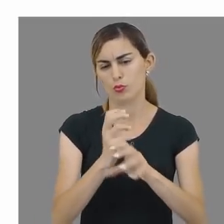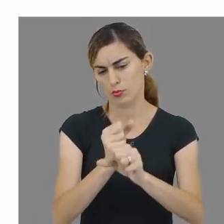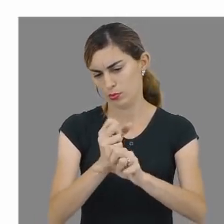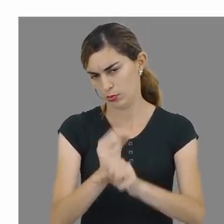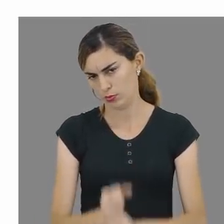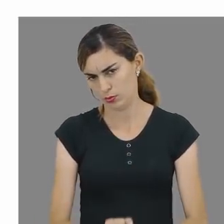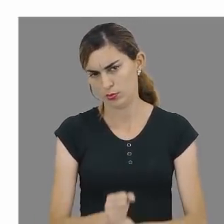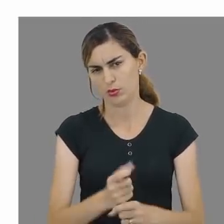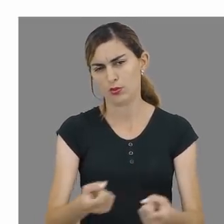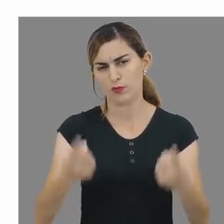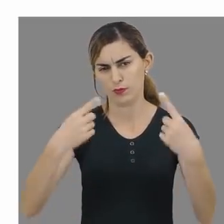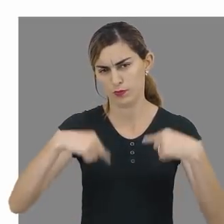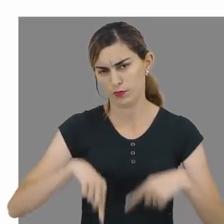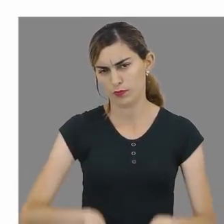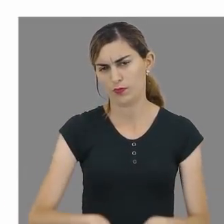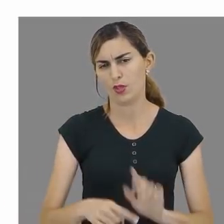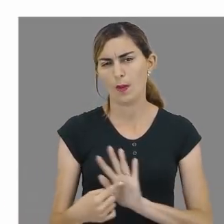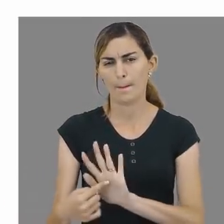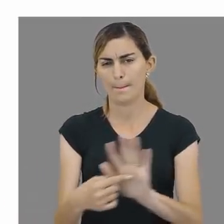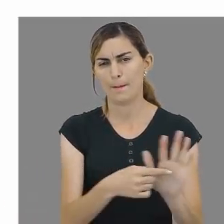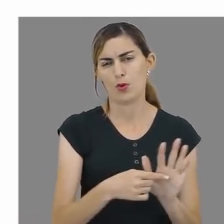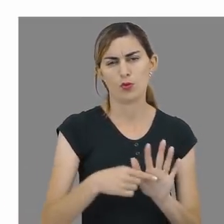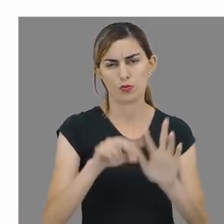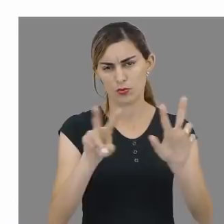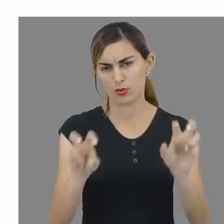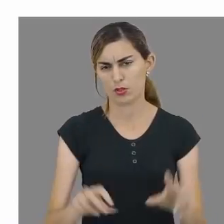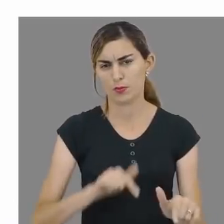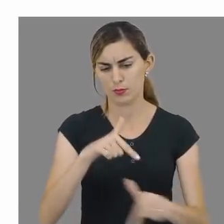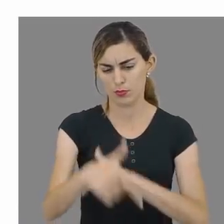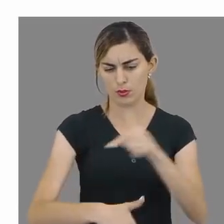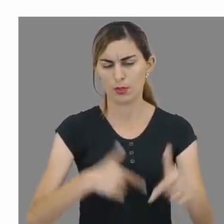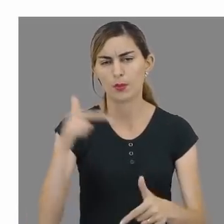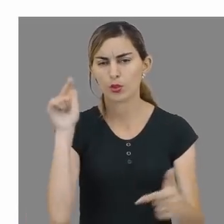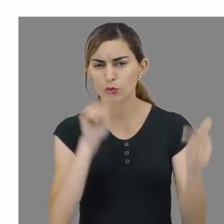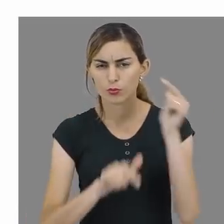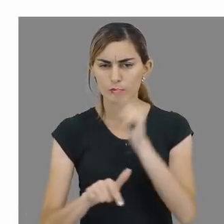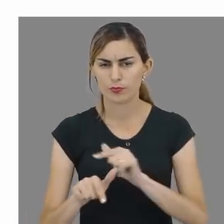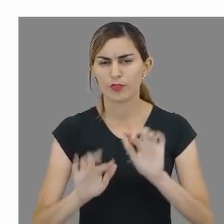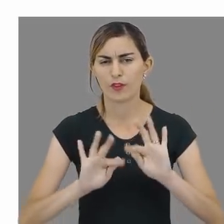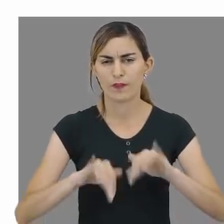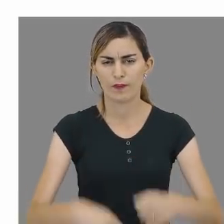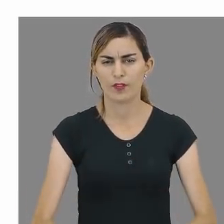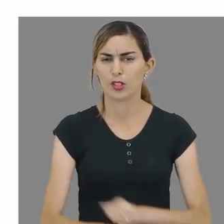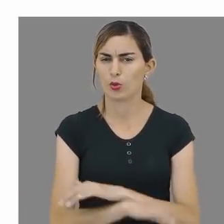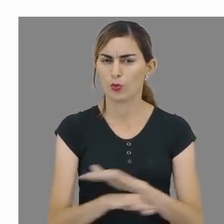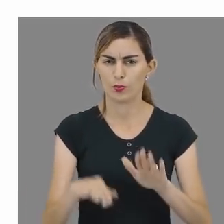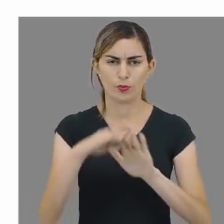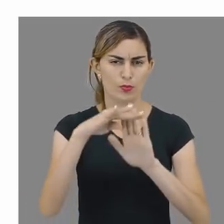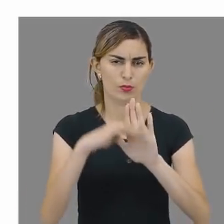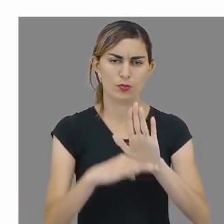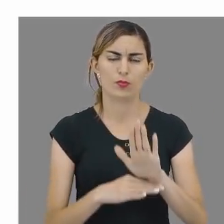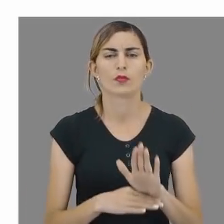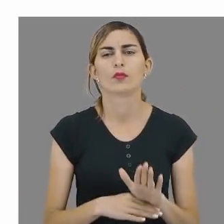1 e valor 2 e é exibido o conteúdo da variável resultado. Por fim, finaliza o programa.